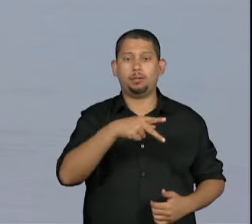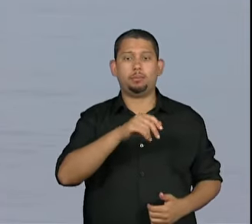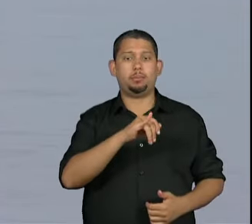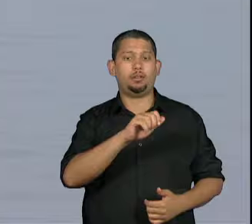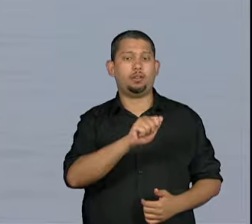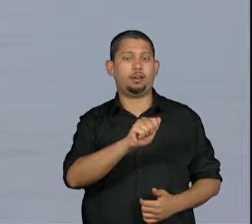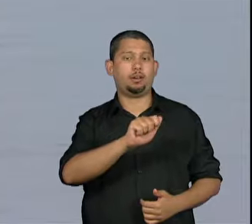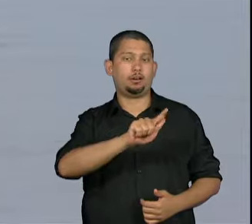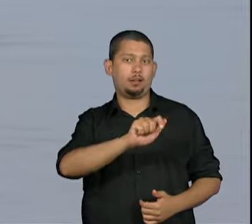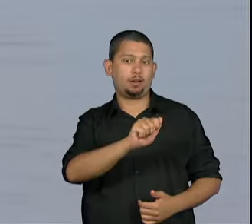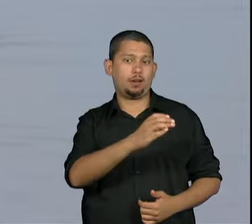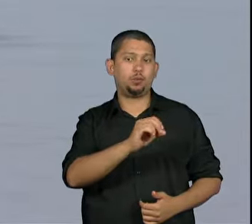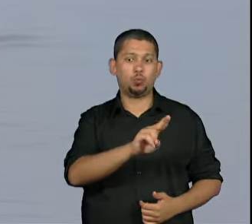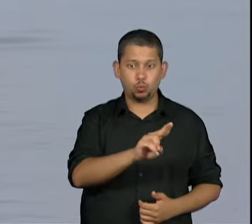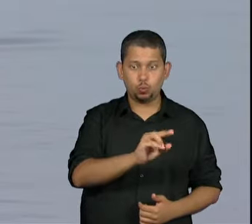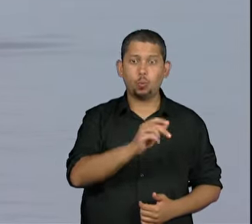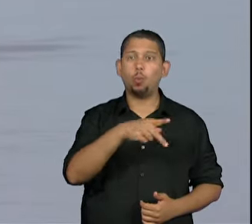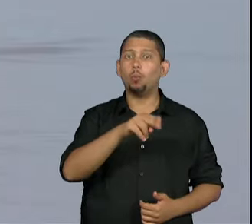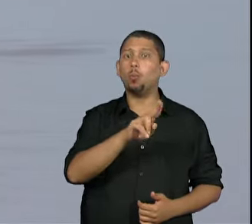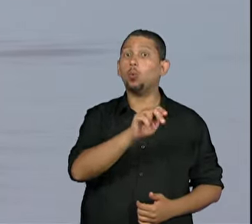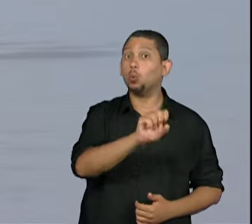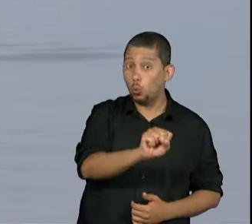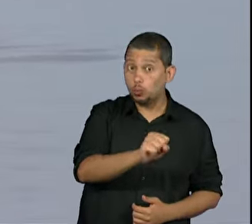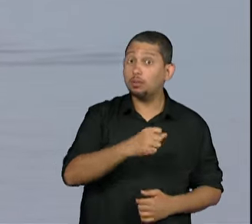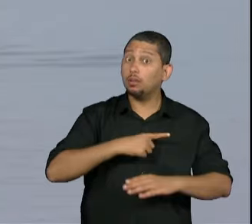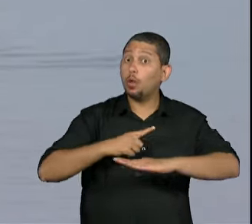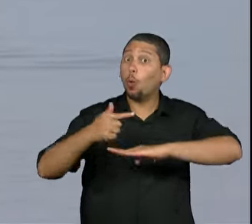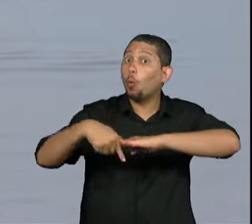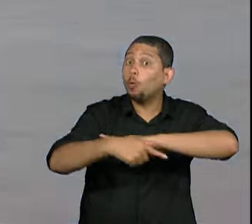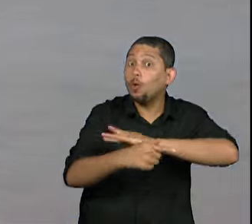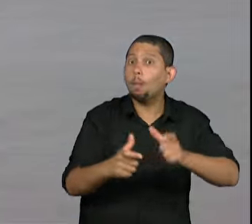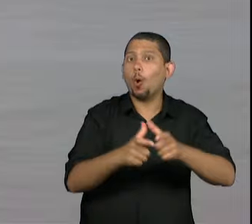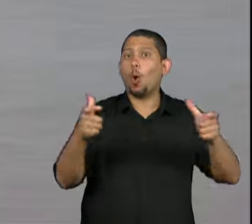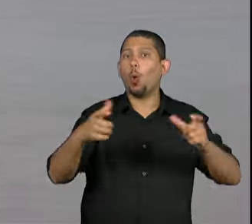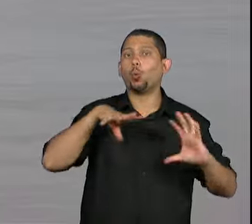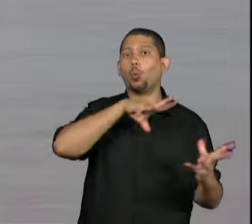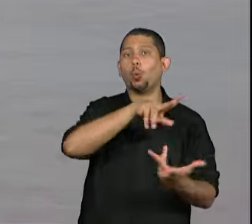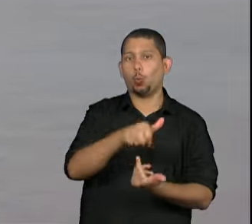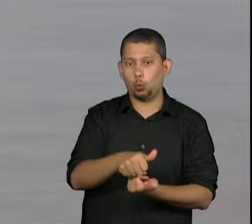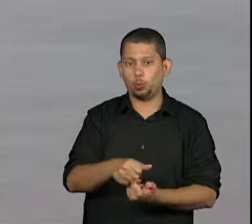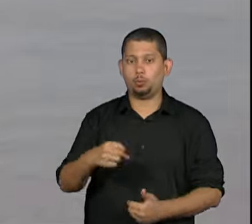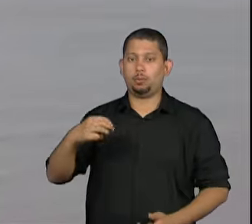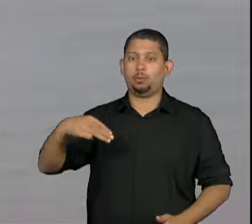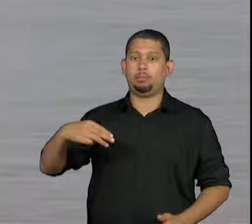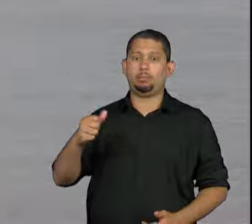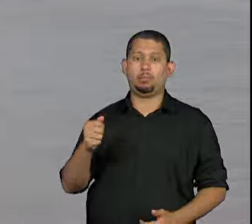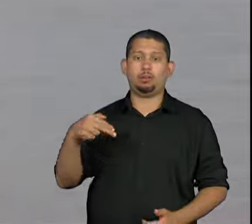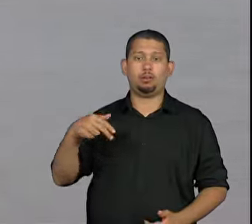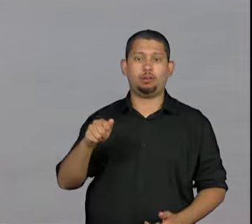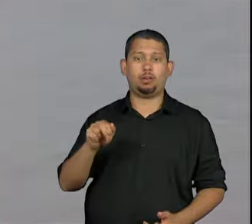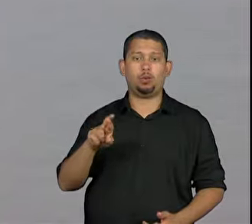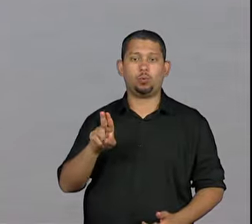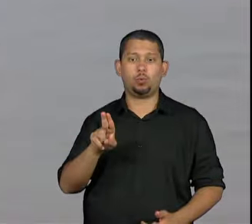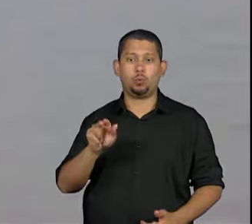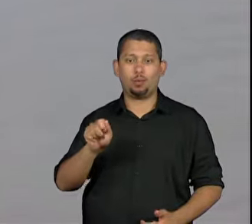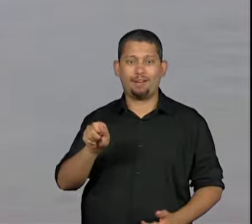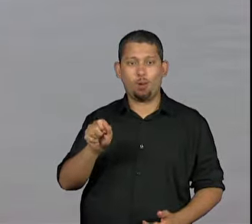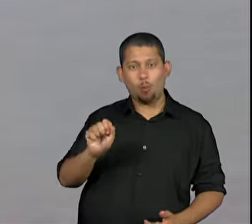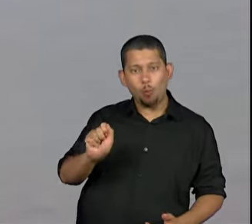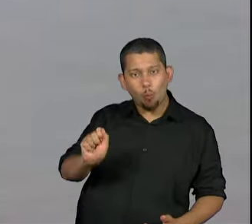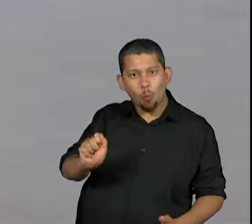Piagaçu-Purus, que abriga a maior densidade de golfinhos de rio do planeta, e Mamirauá, onde foram realizados estudos